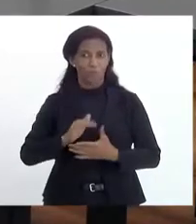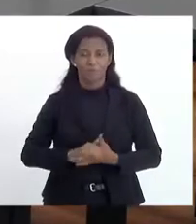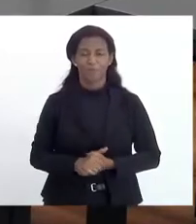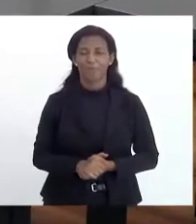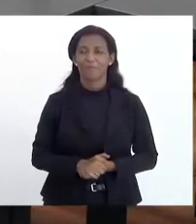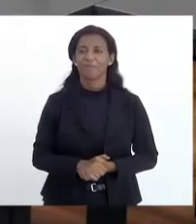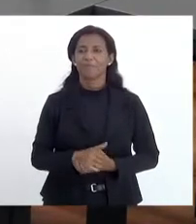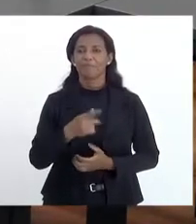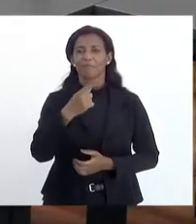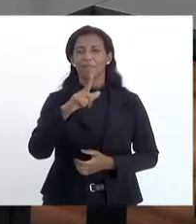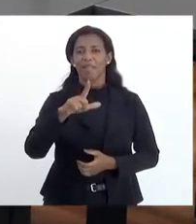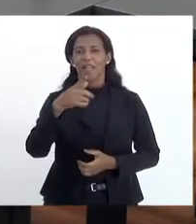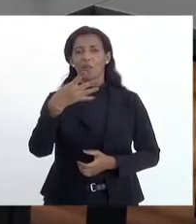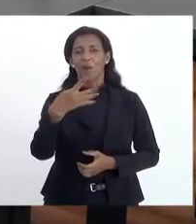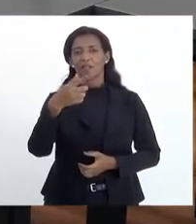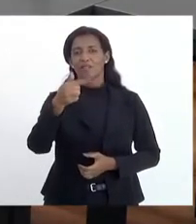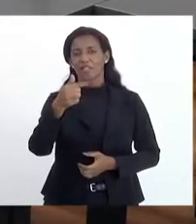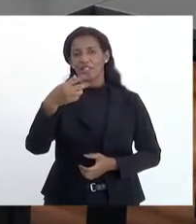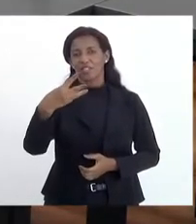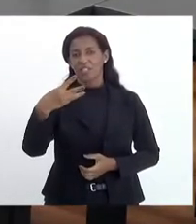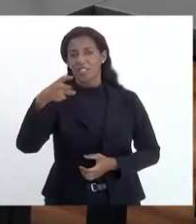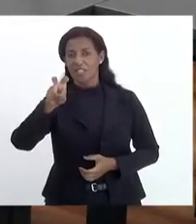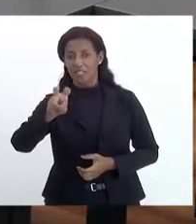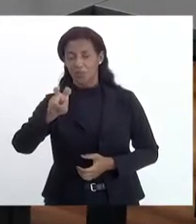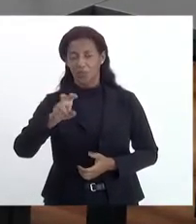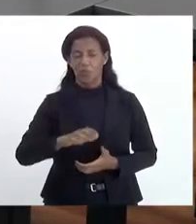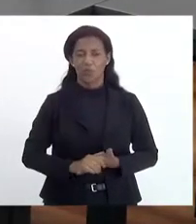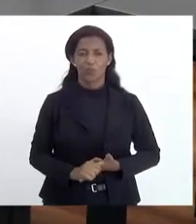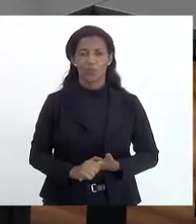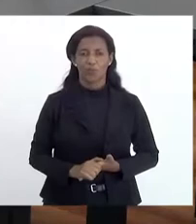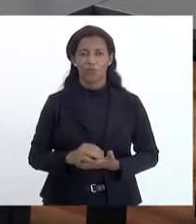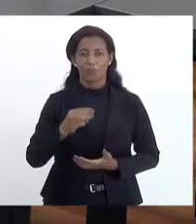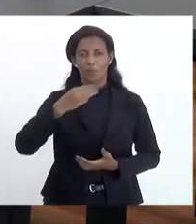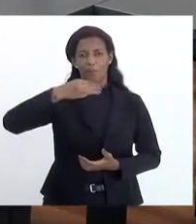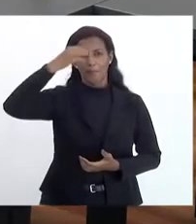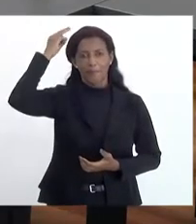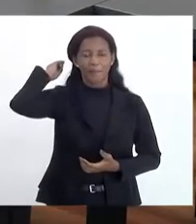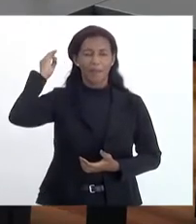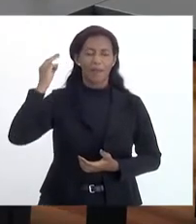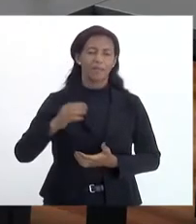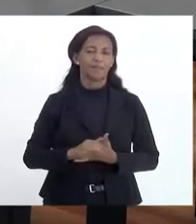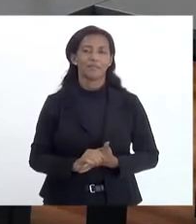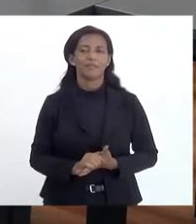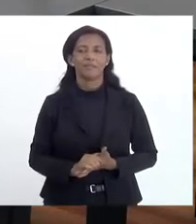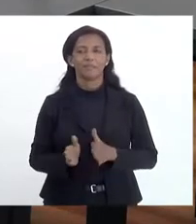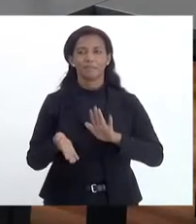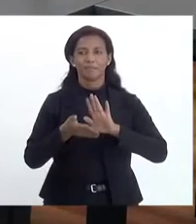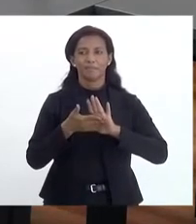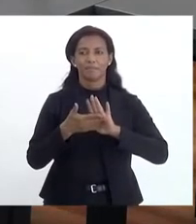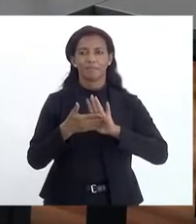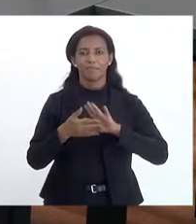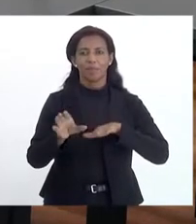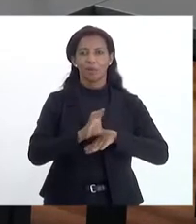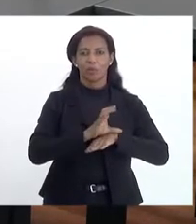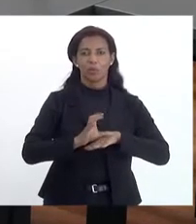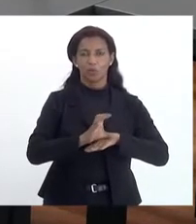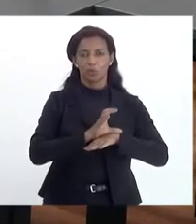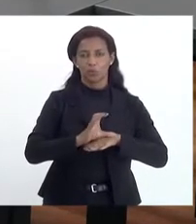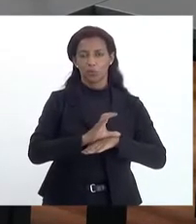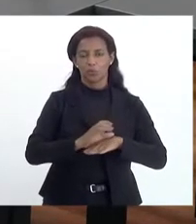Não. Projeto de lei 4735-21, autoria do deputado Márcio Pacheco e Bruno Dauaire, o parecer pela